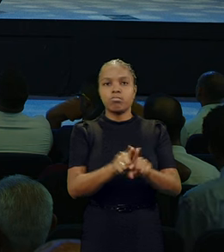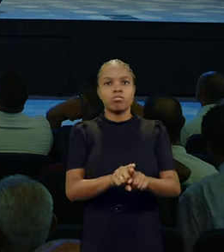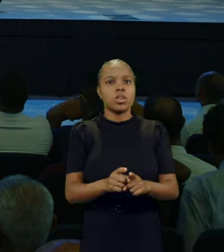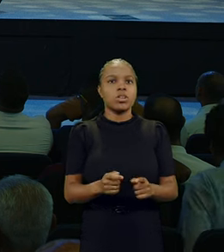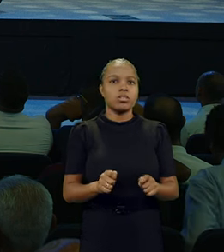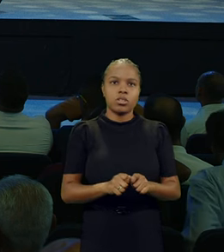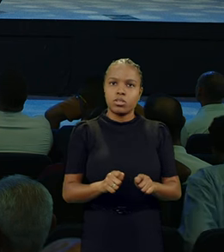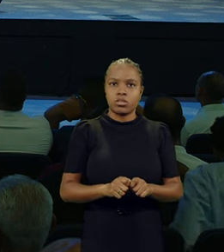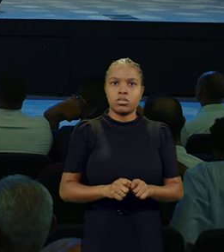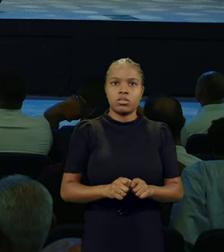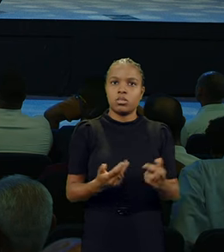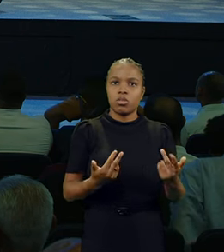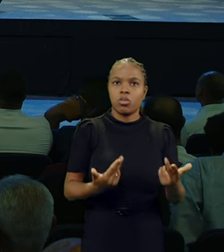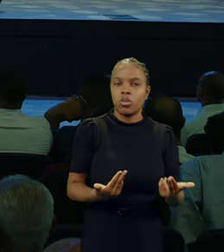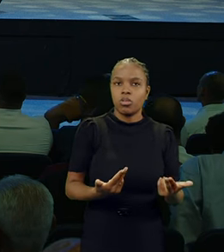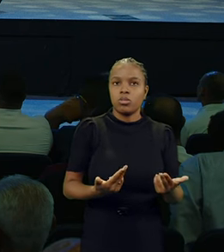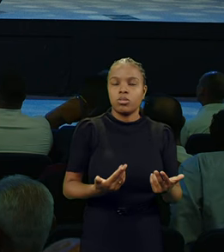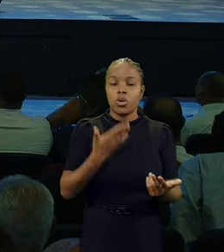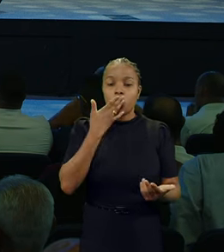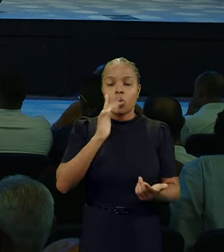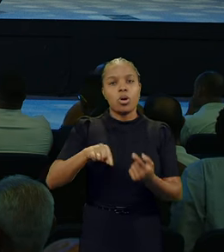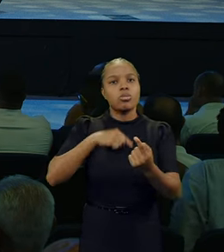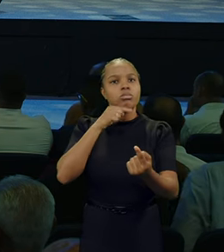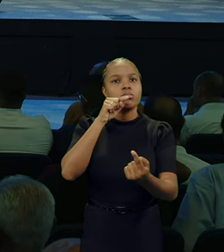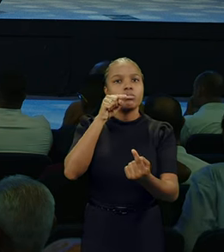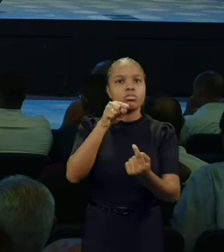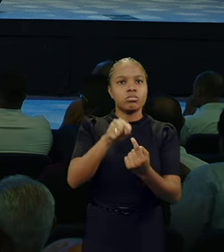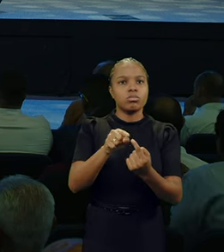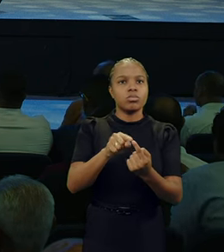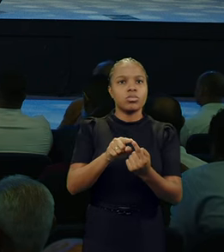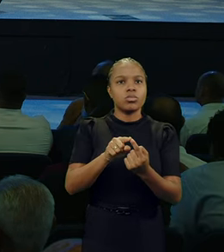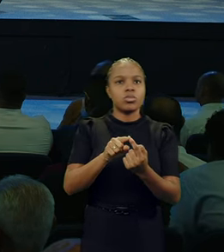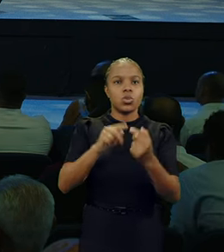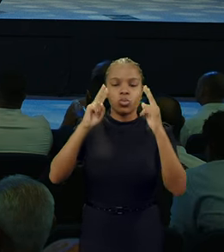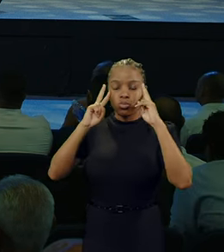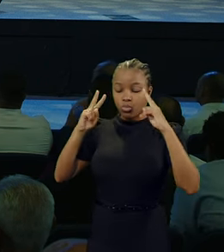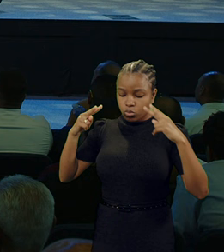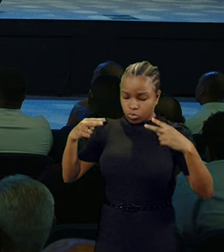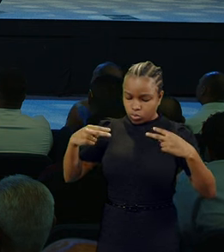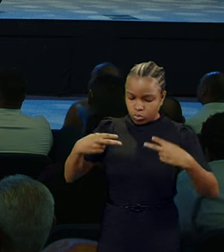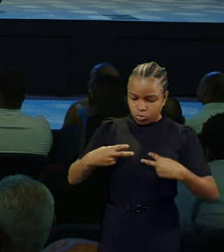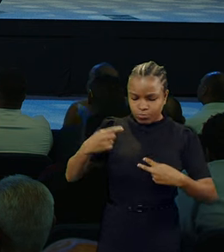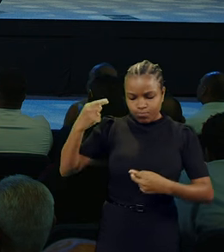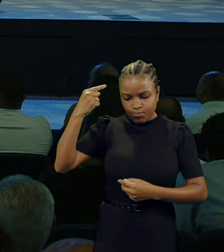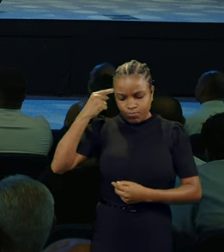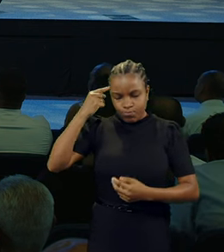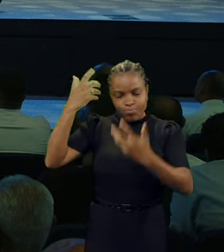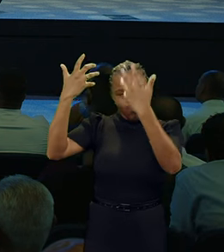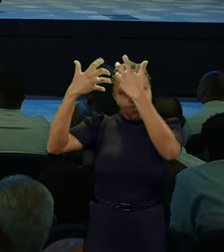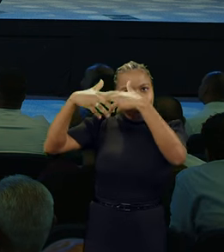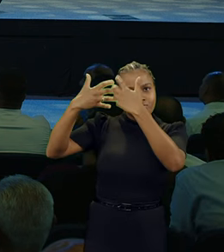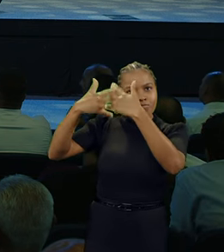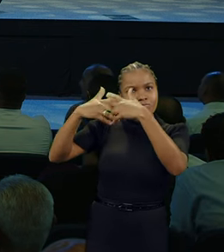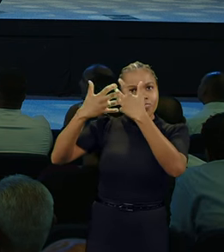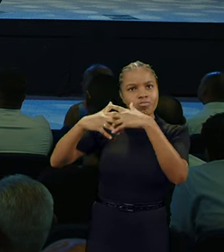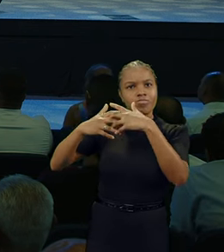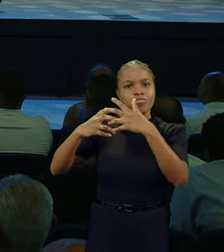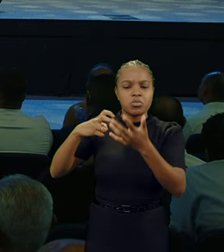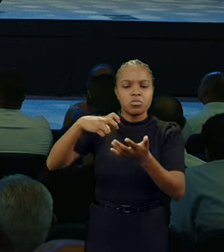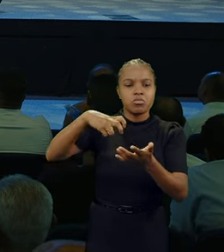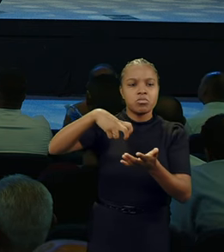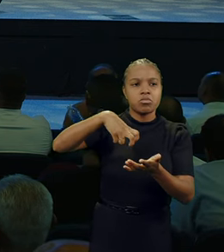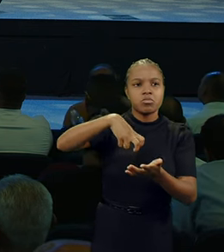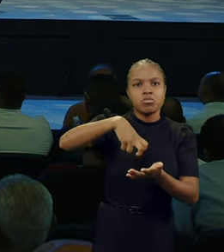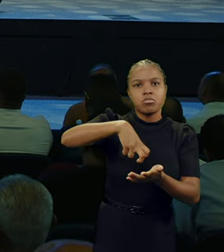Você está gerando com que propósito? Vamos falar conosco, pastores, pregadores. Para dobrar a